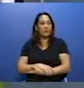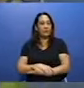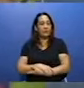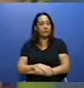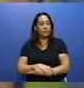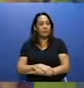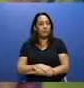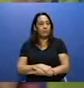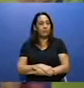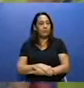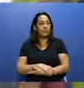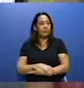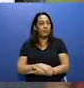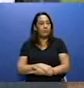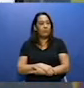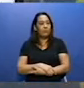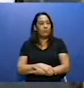Desenha lá.